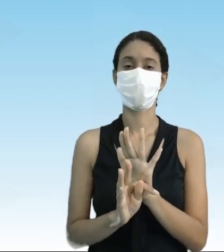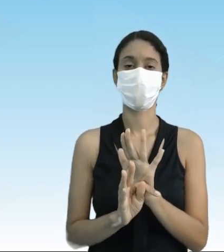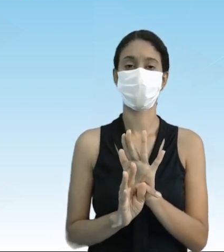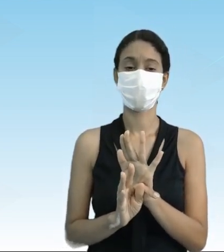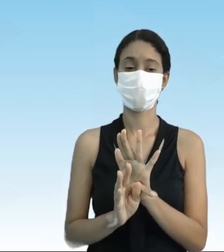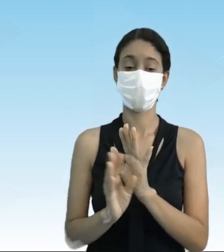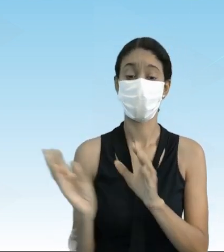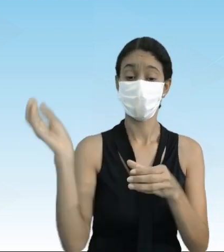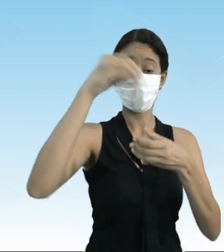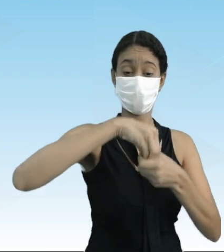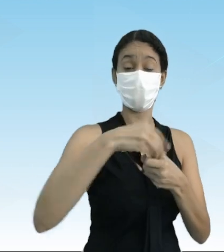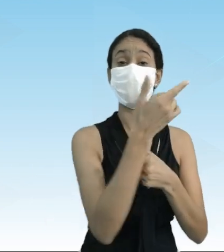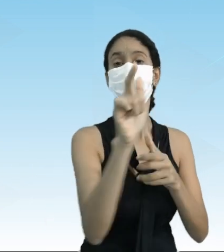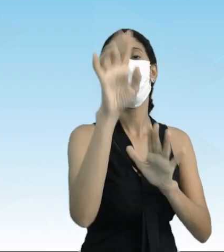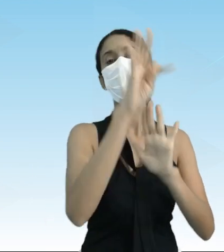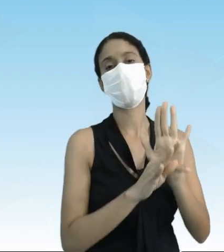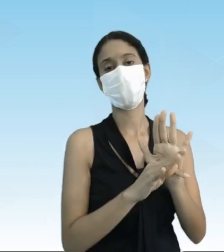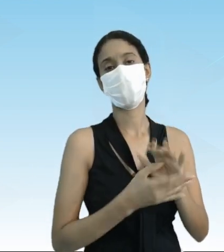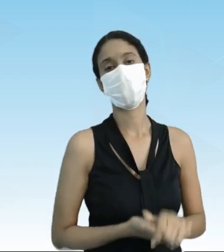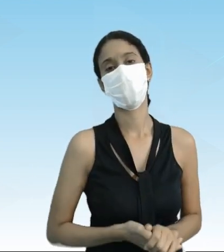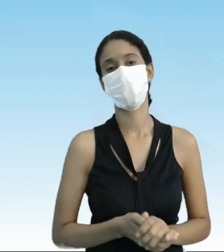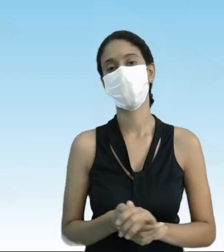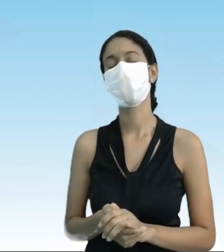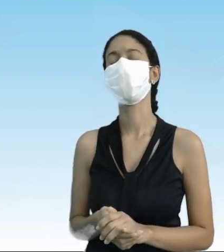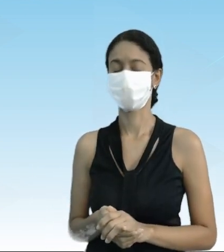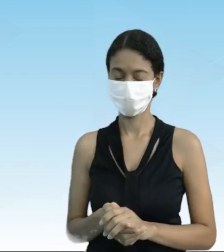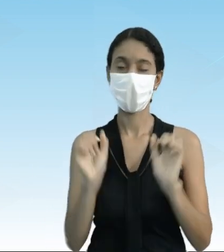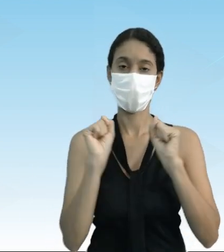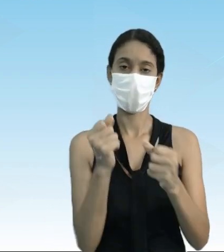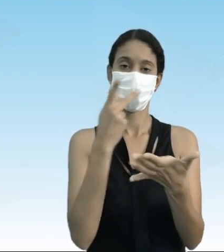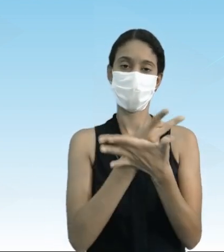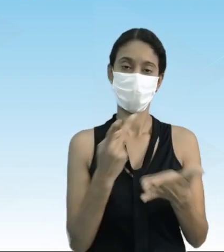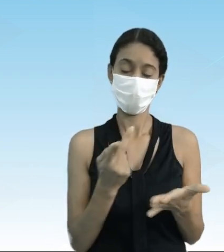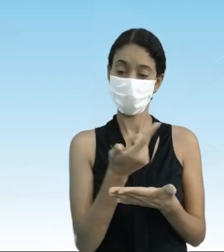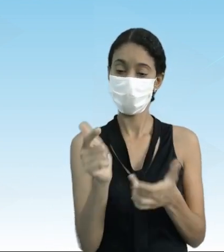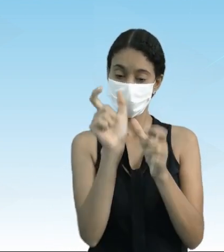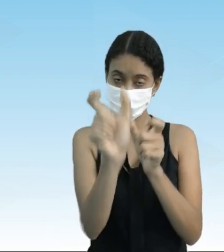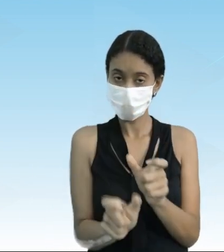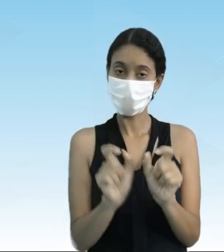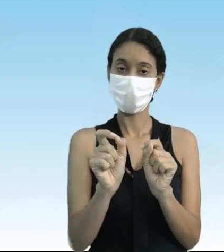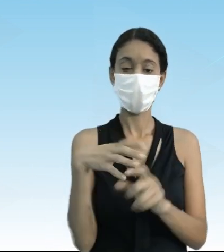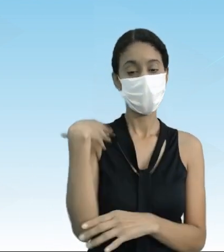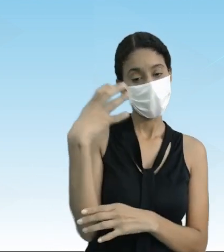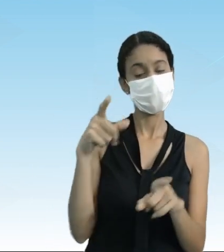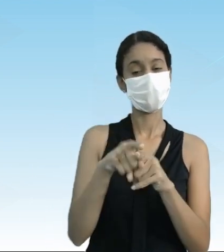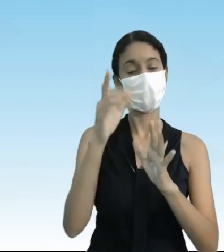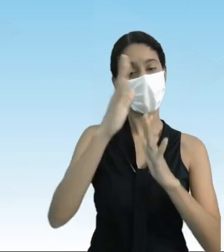justamente nessa questão de que, sobre a questão de normatizar os